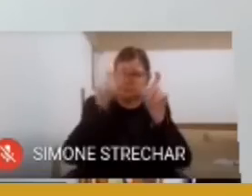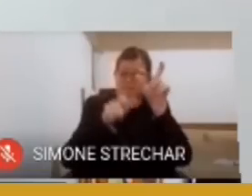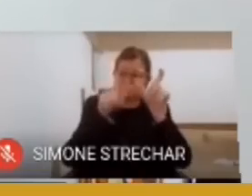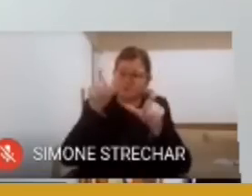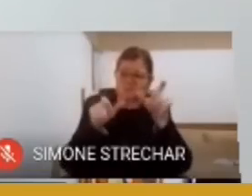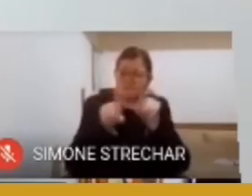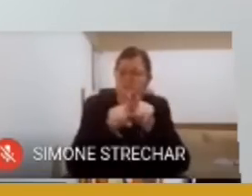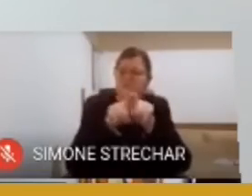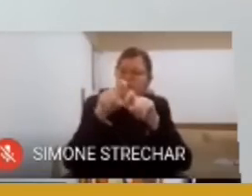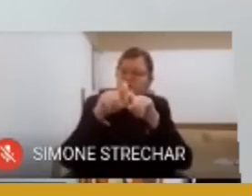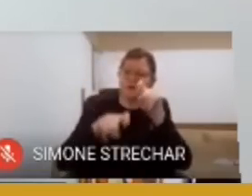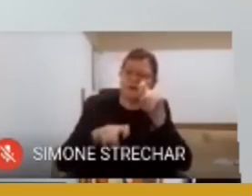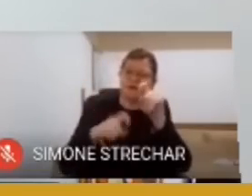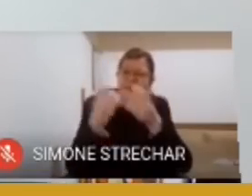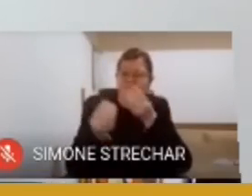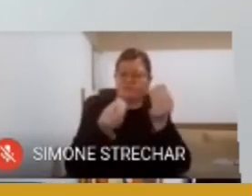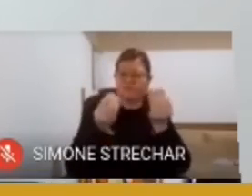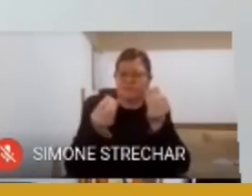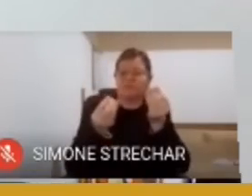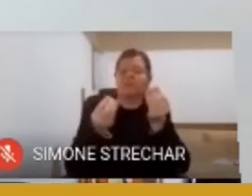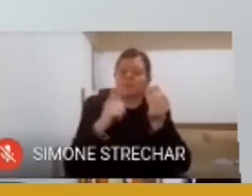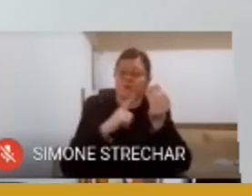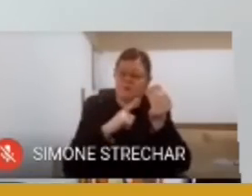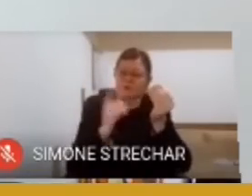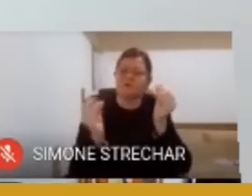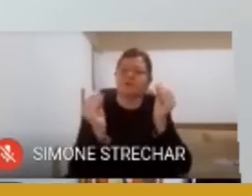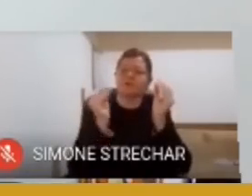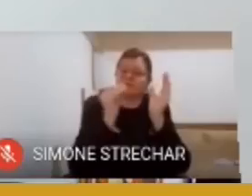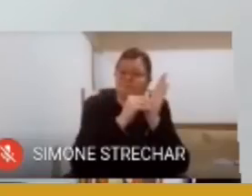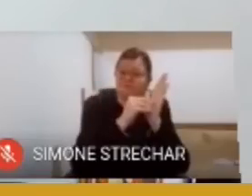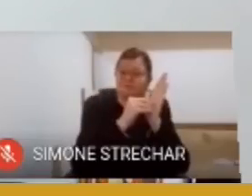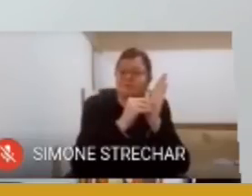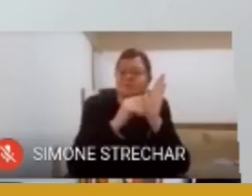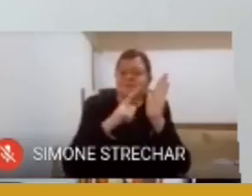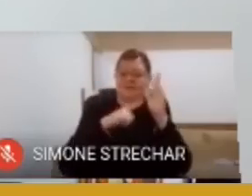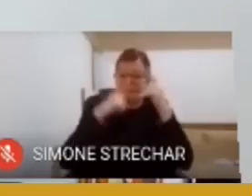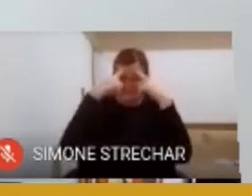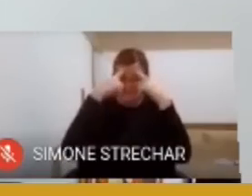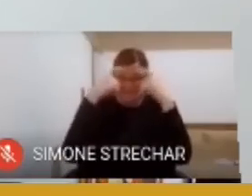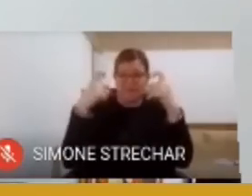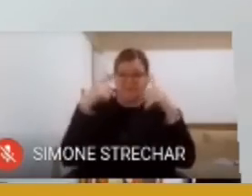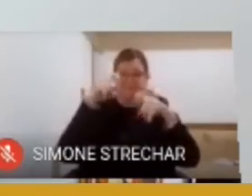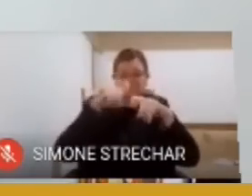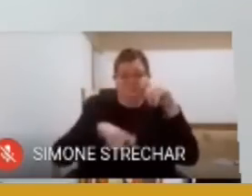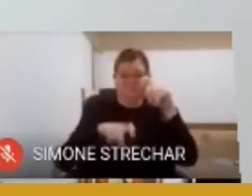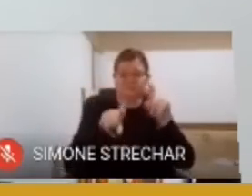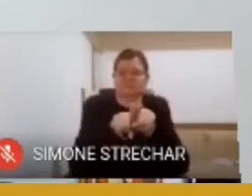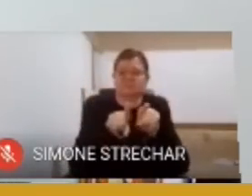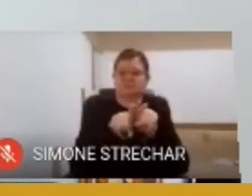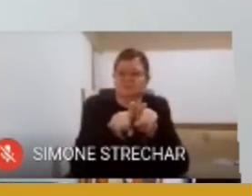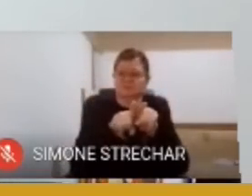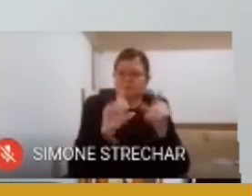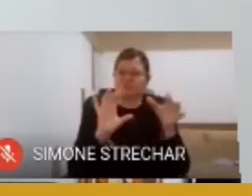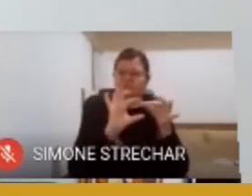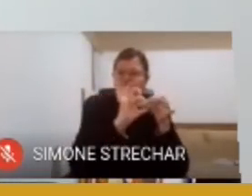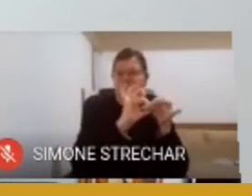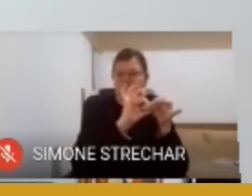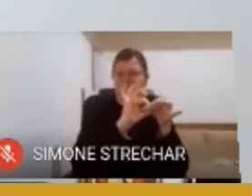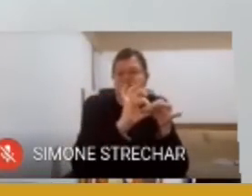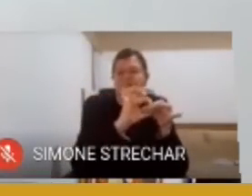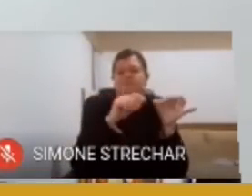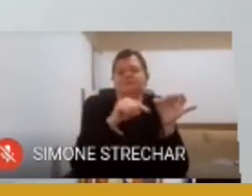aspectos de gênero e sexualidade, e aí nós tivemos uma disseminação muito grande de informações falsas sobre o